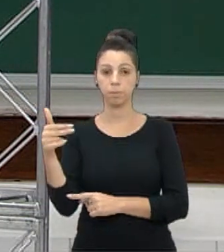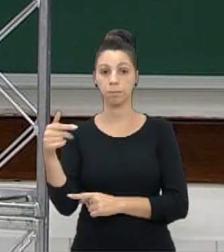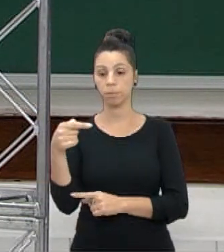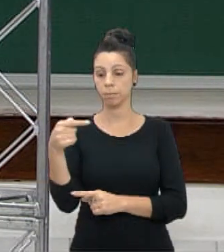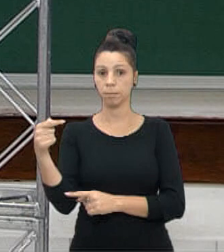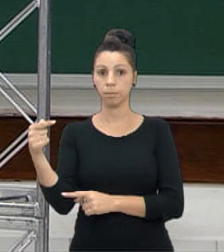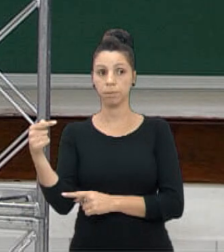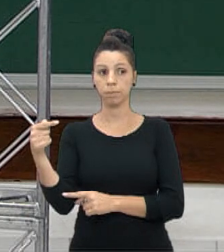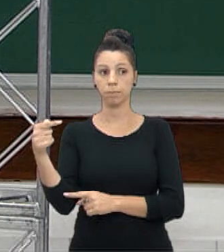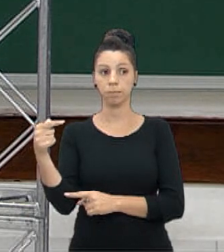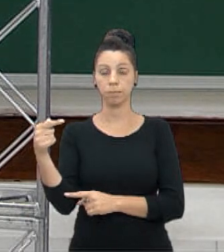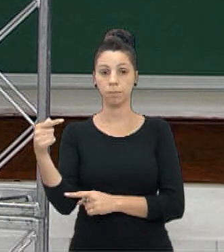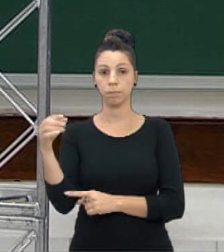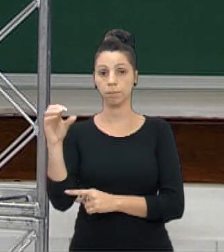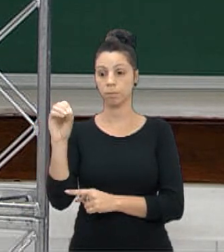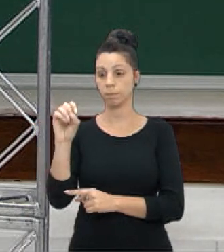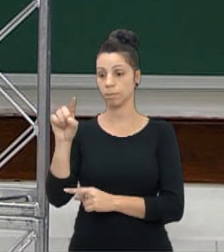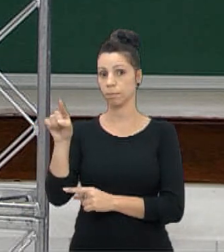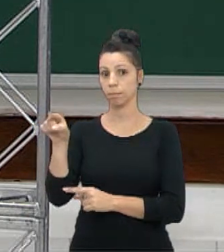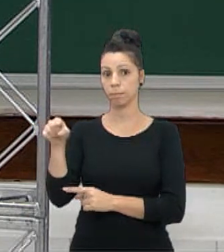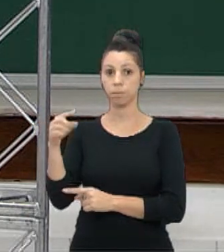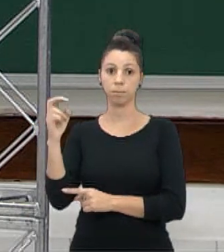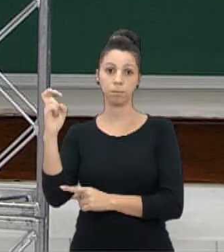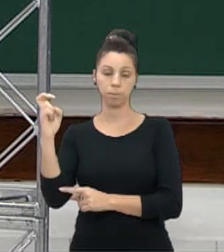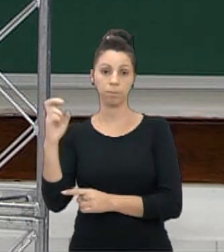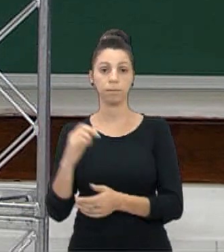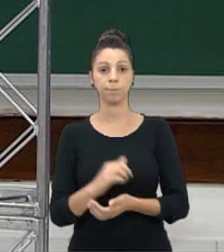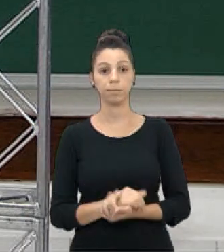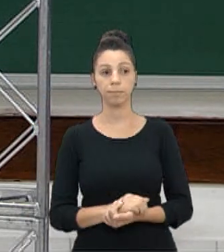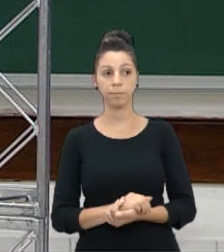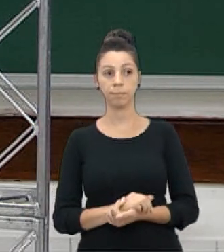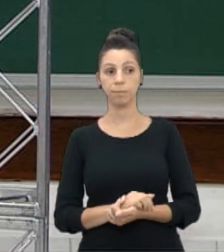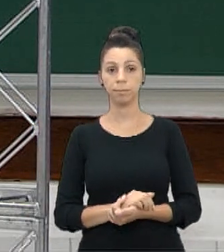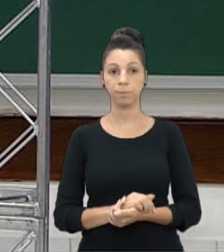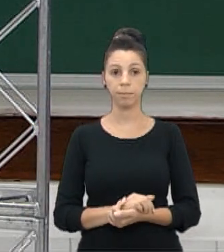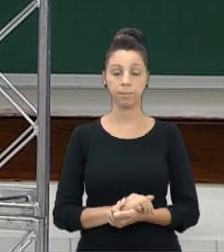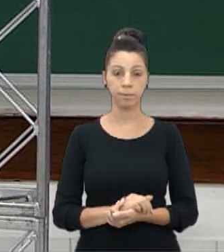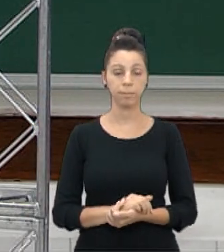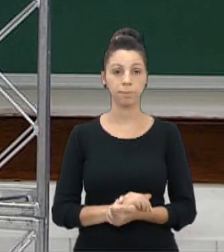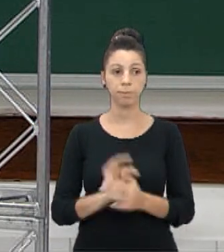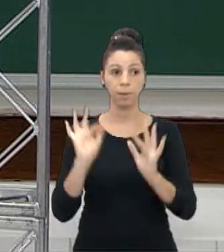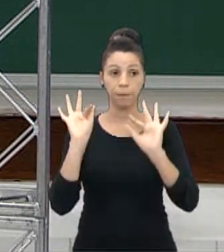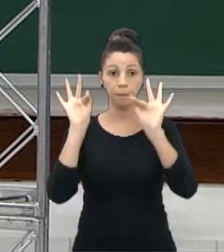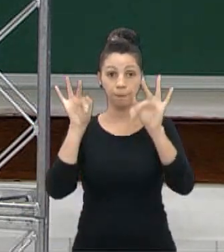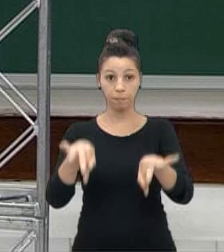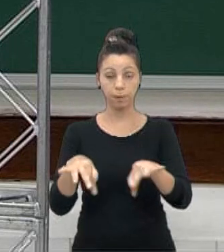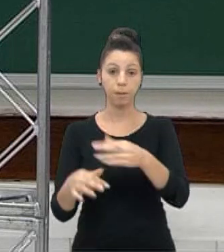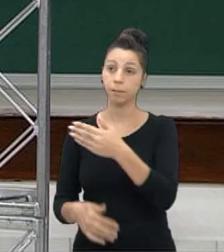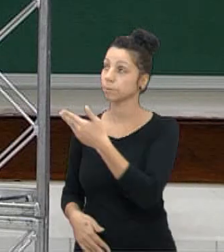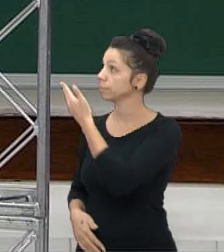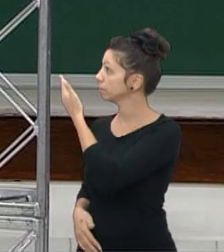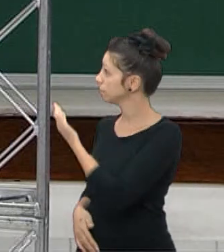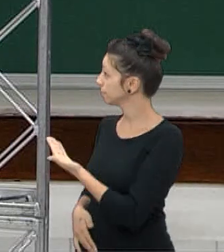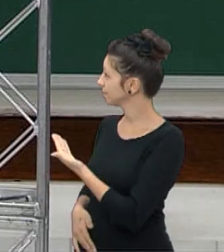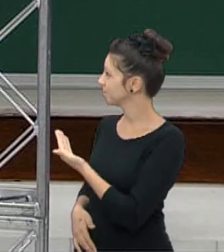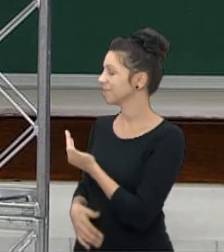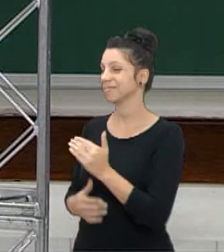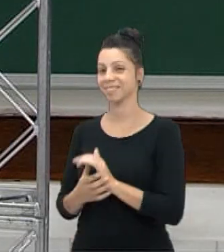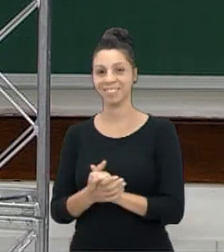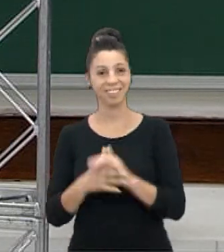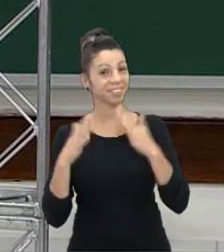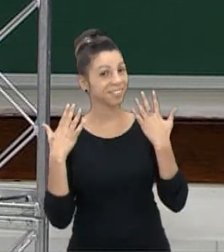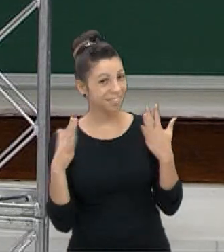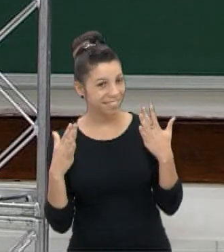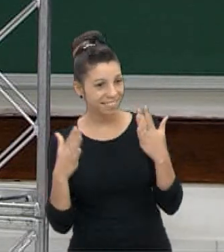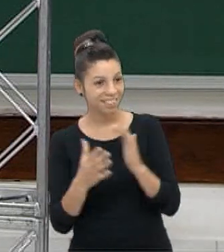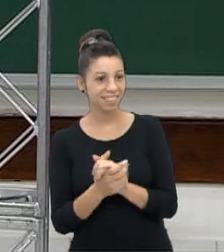menos meio. E aí, ok, nós terminamos. Muito bem. Agora